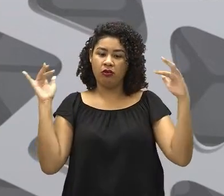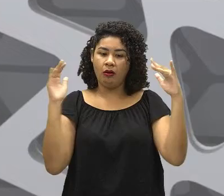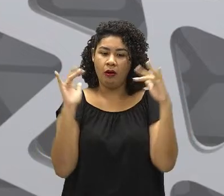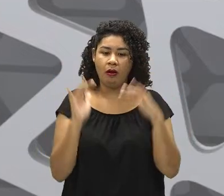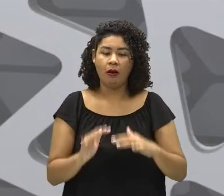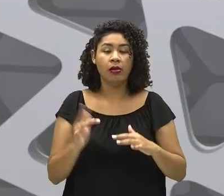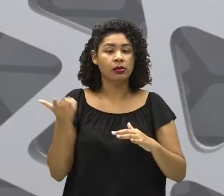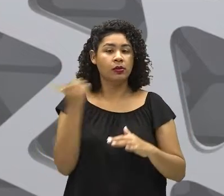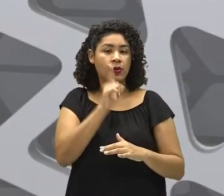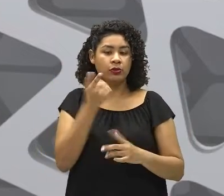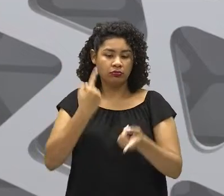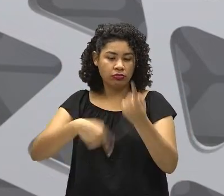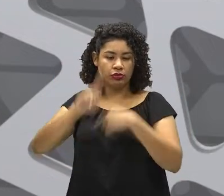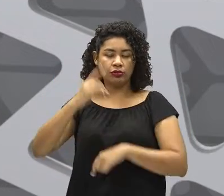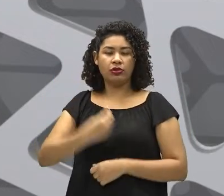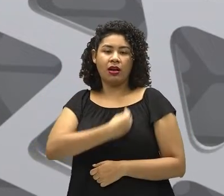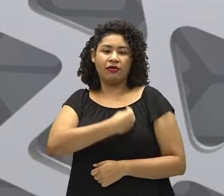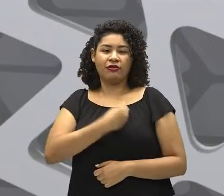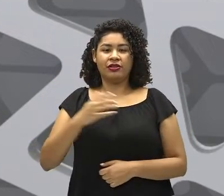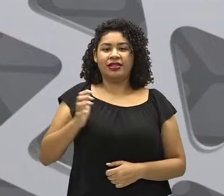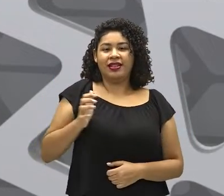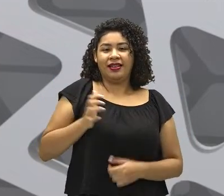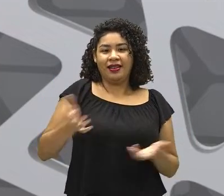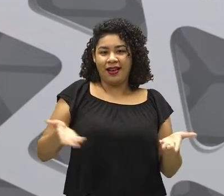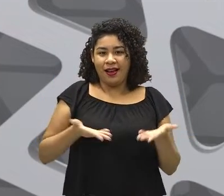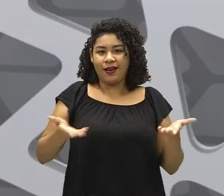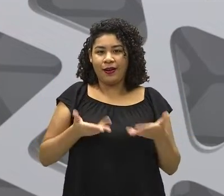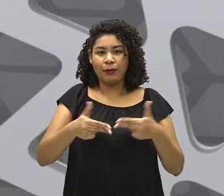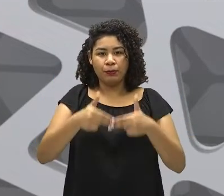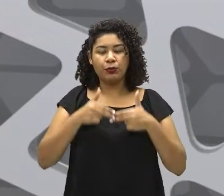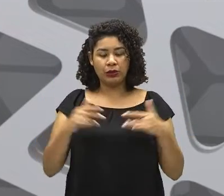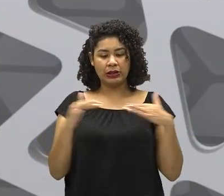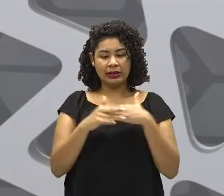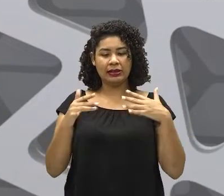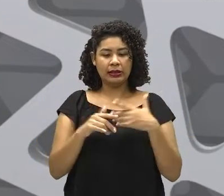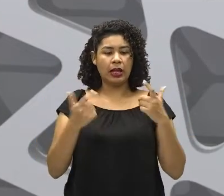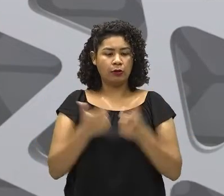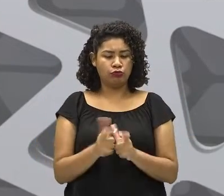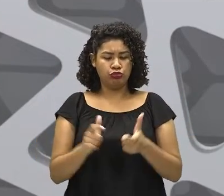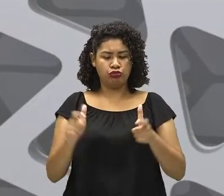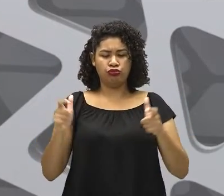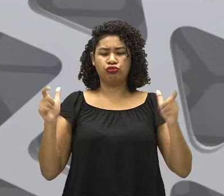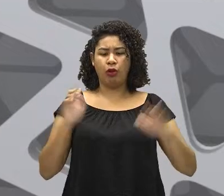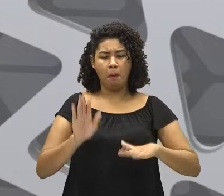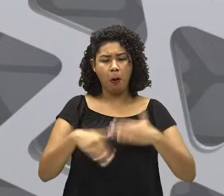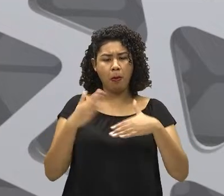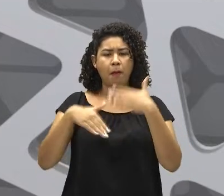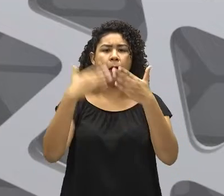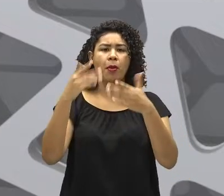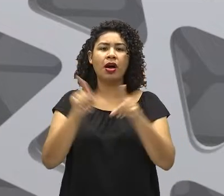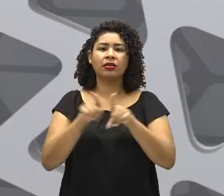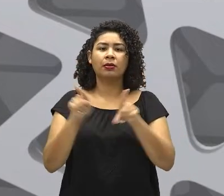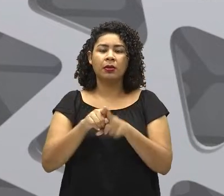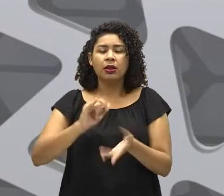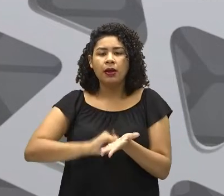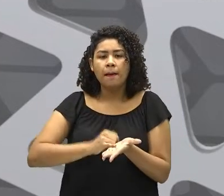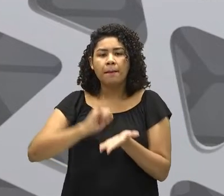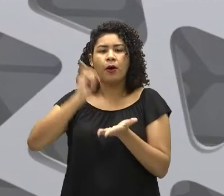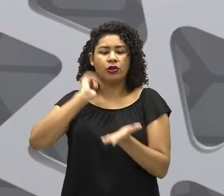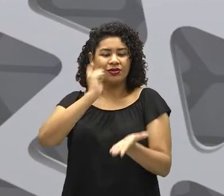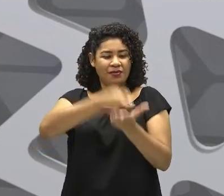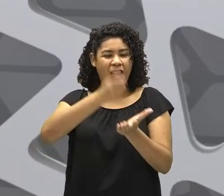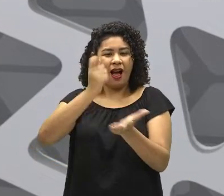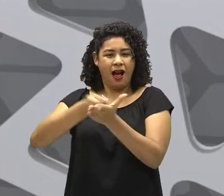por conta disso. Então, se as pessoas estão enriquecendo, a cidade também enriquece junto, né? Porque impostos são pagos e têm que ser utilizados de